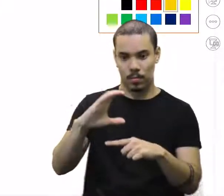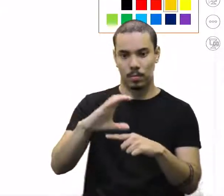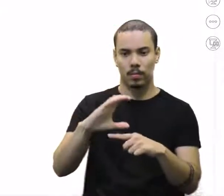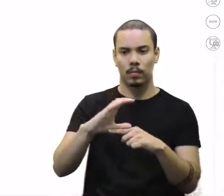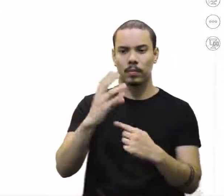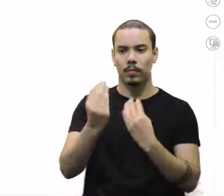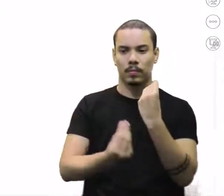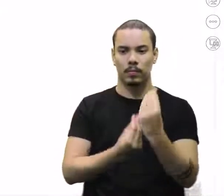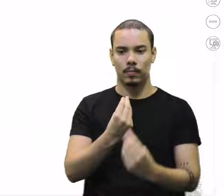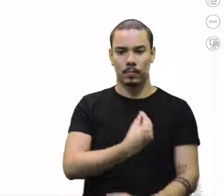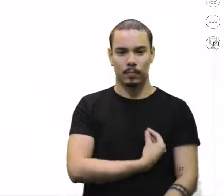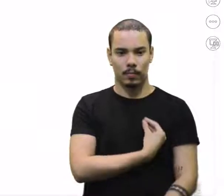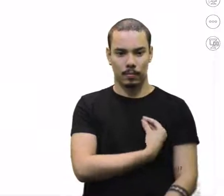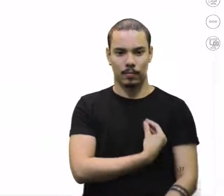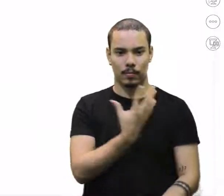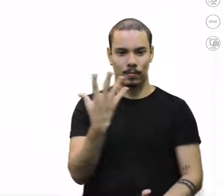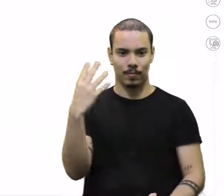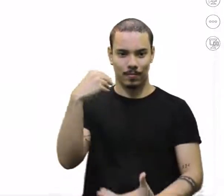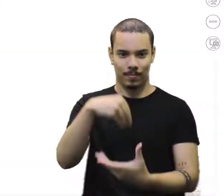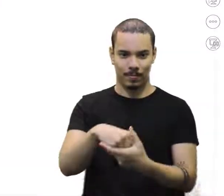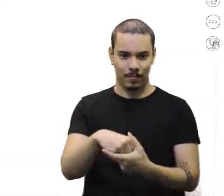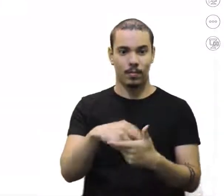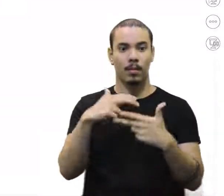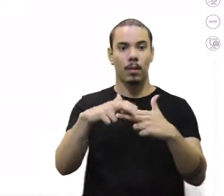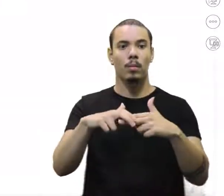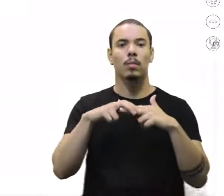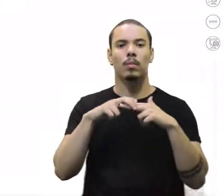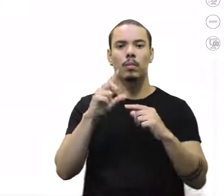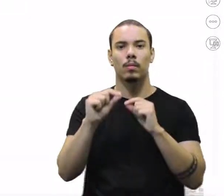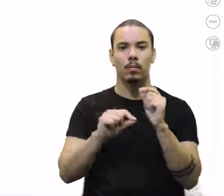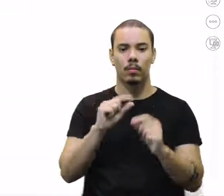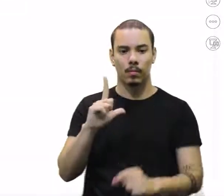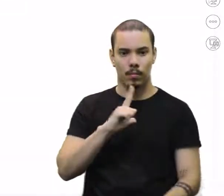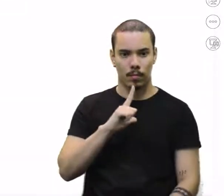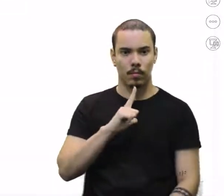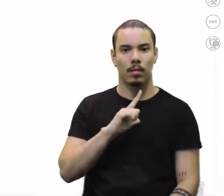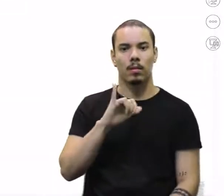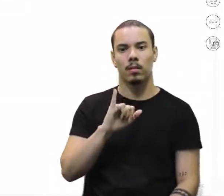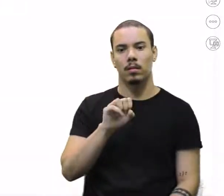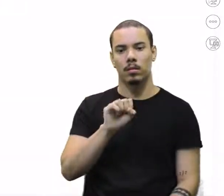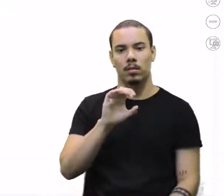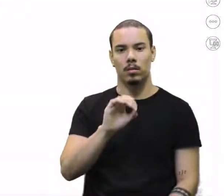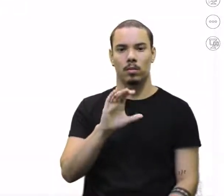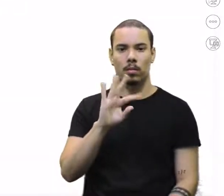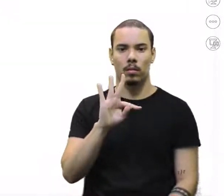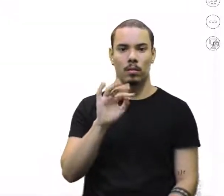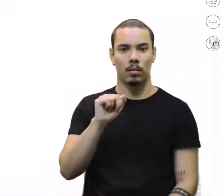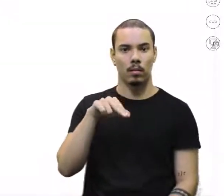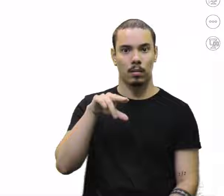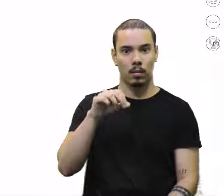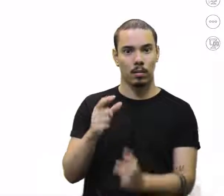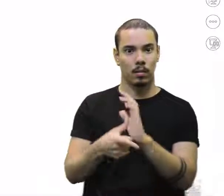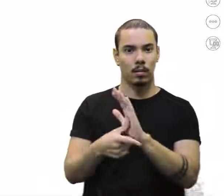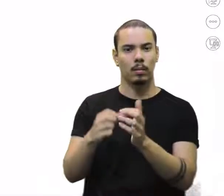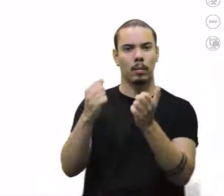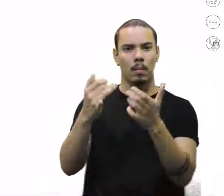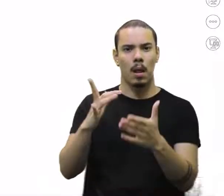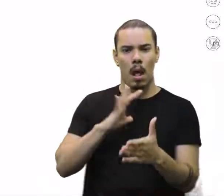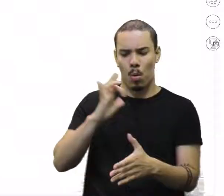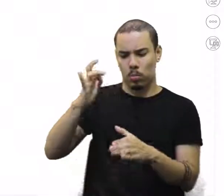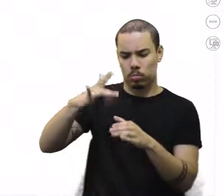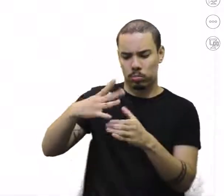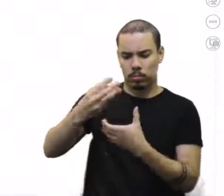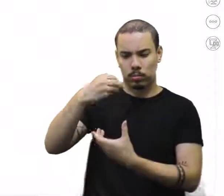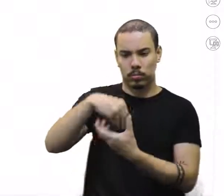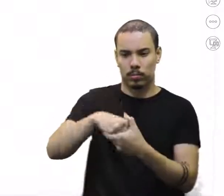estão presentes nas cadeias carbônicas. Então, aqui a gente tem o isoctano. Como eu já falei, ele é um composto que